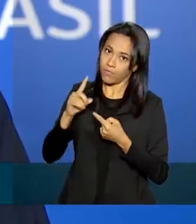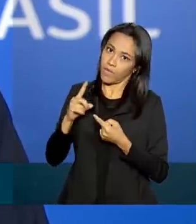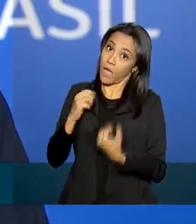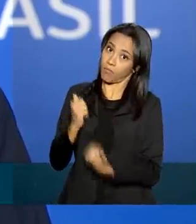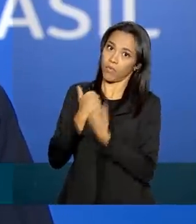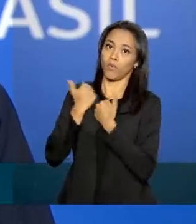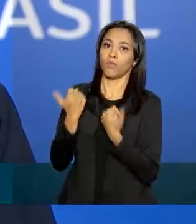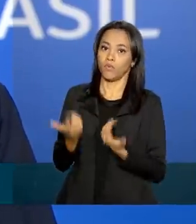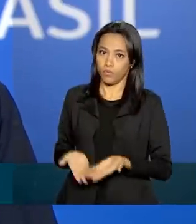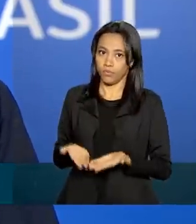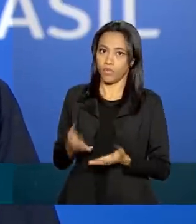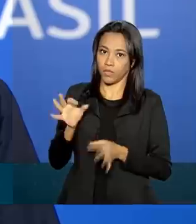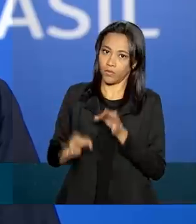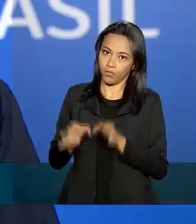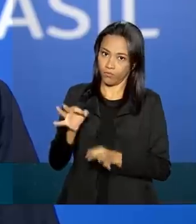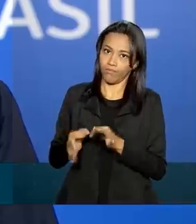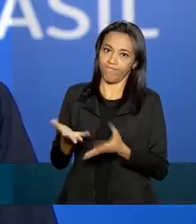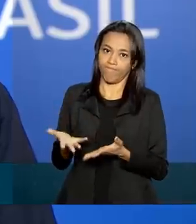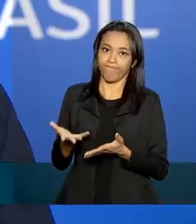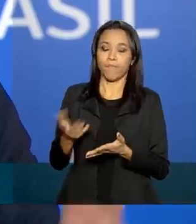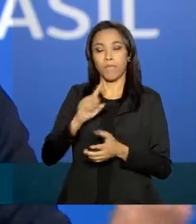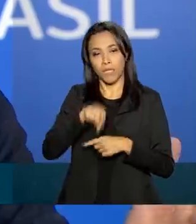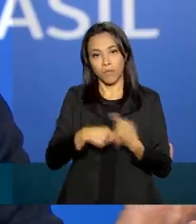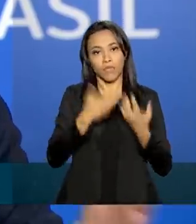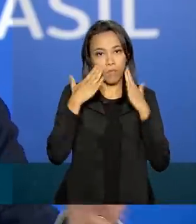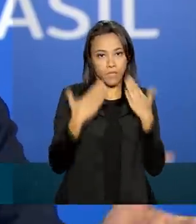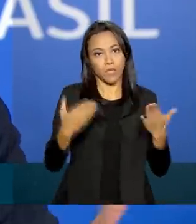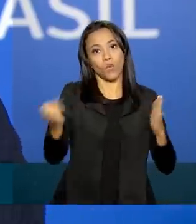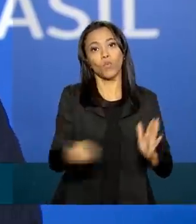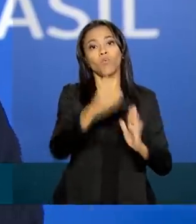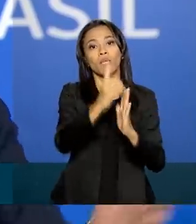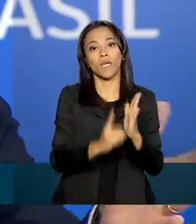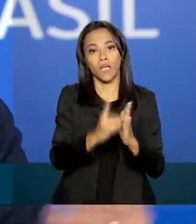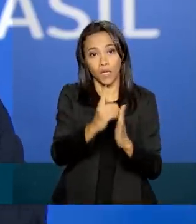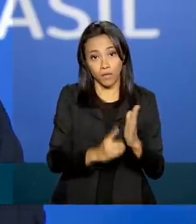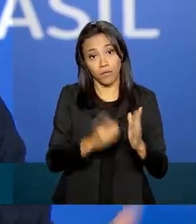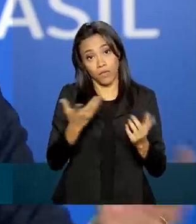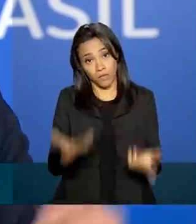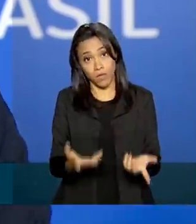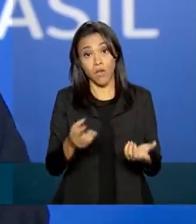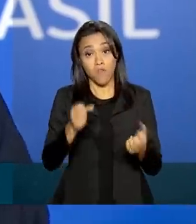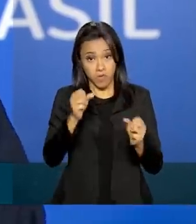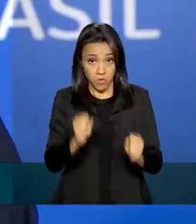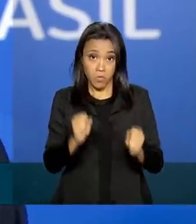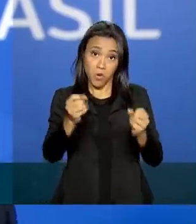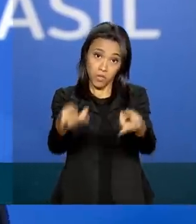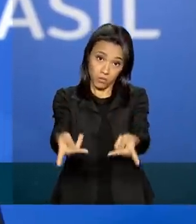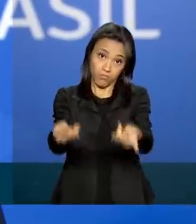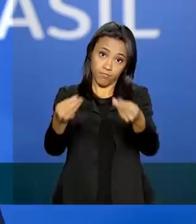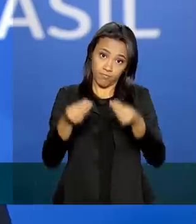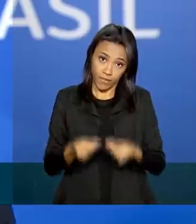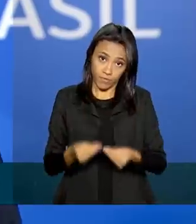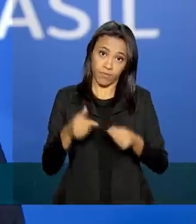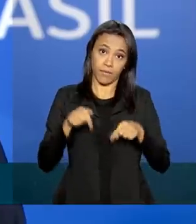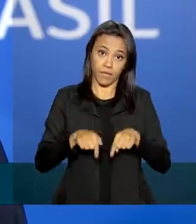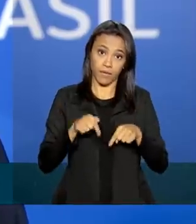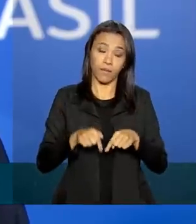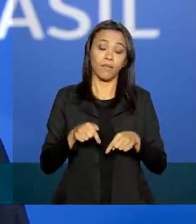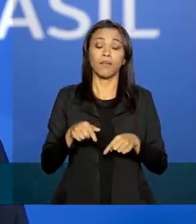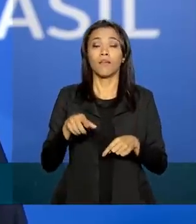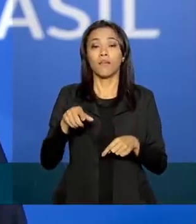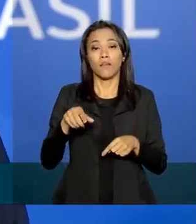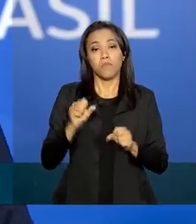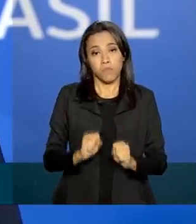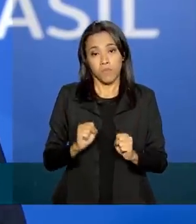nós apresentaremos aqui um novo decreto e essa vinda pra cá pode servir o nosso livro uma jovem por hugo as propostas